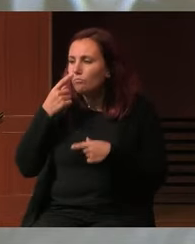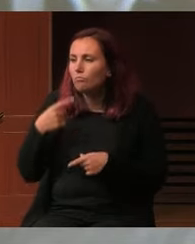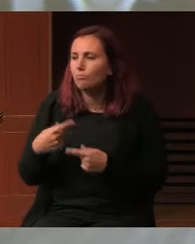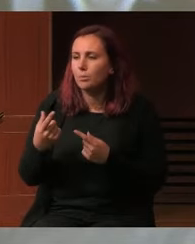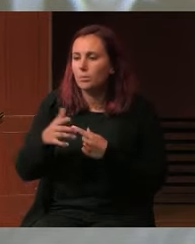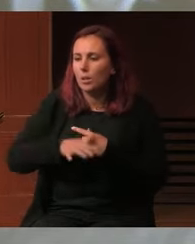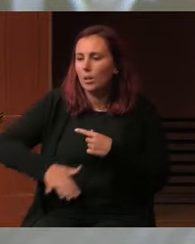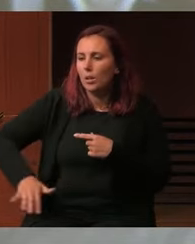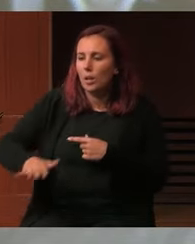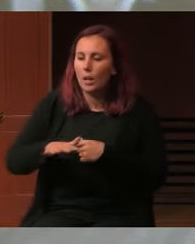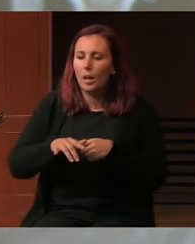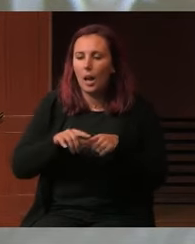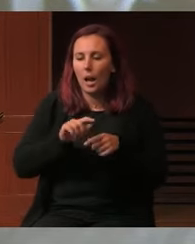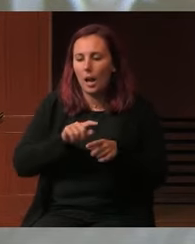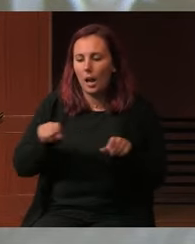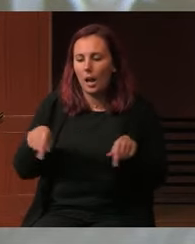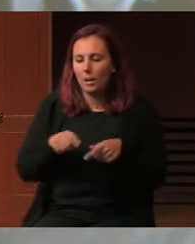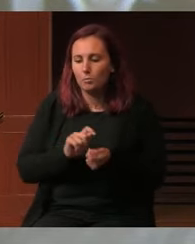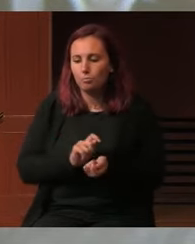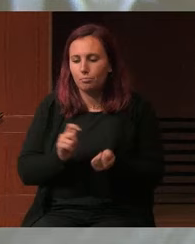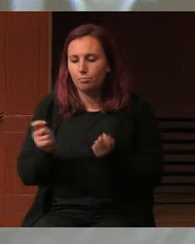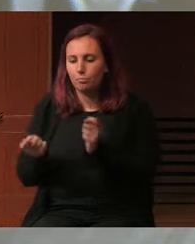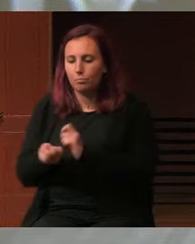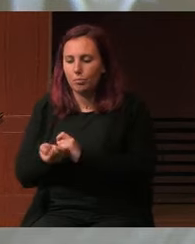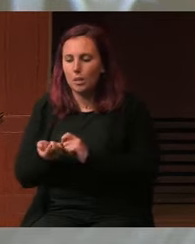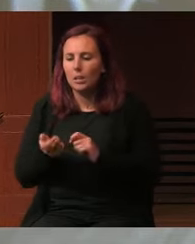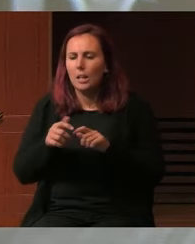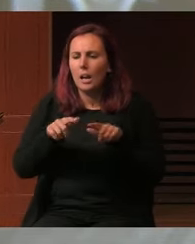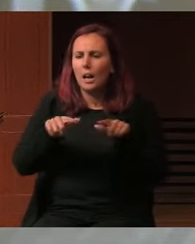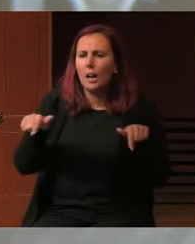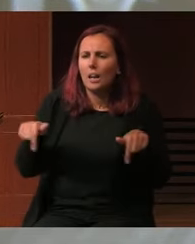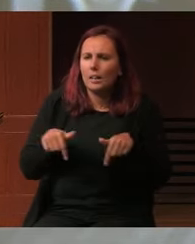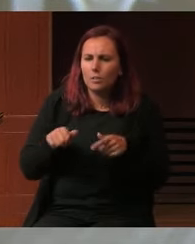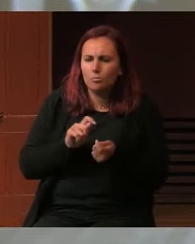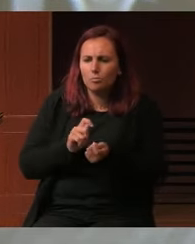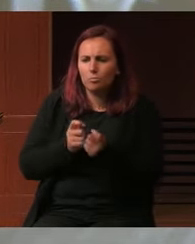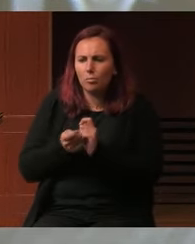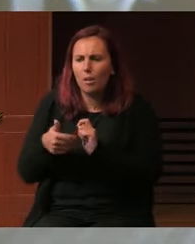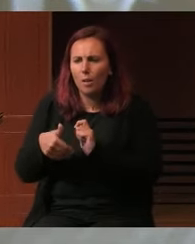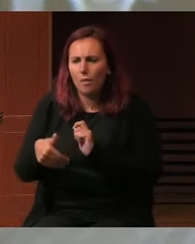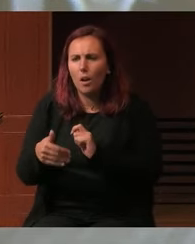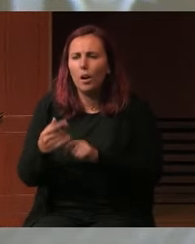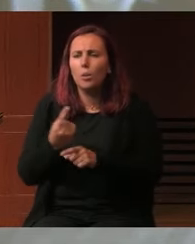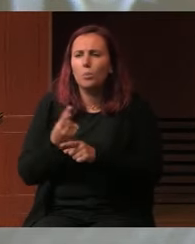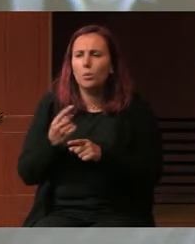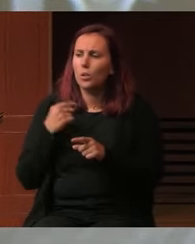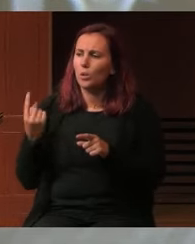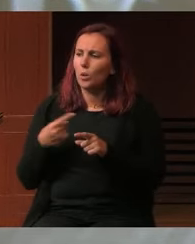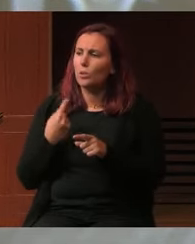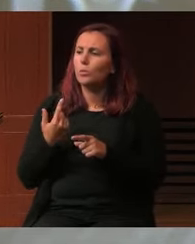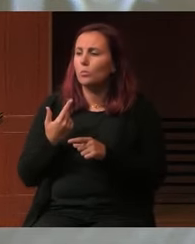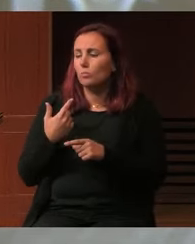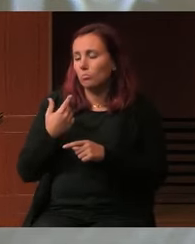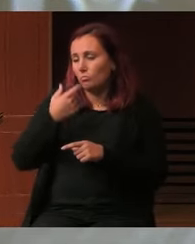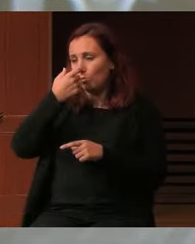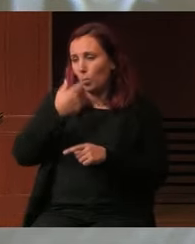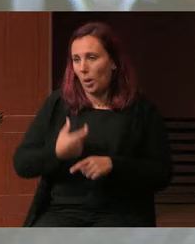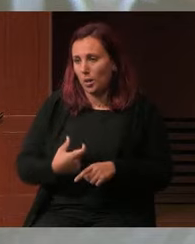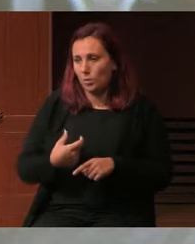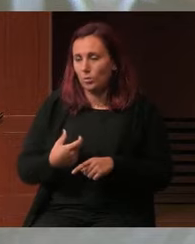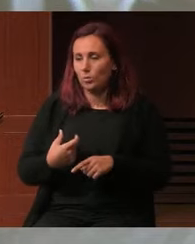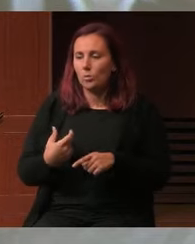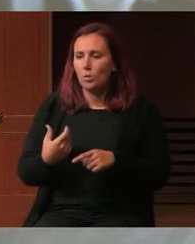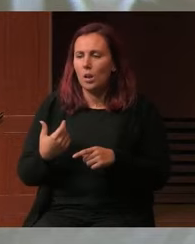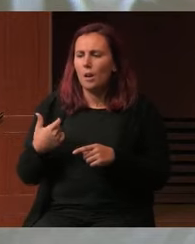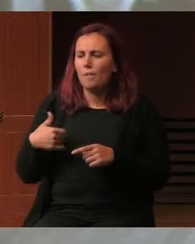em transformação. E porquê é que eles são espaços em transformação? Porque nós percebemos que a nossa espécie tem